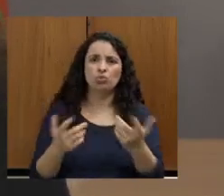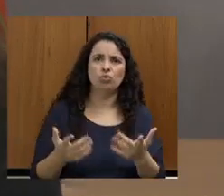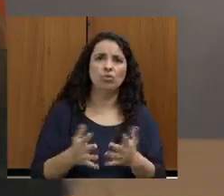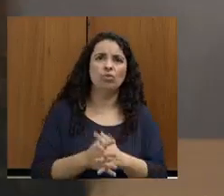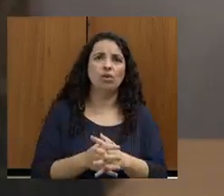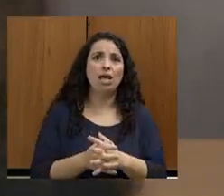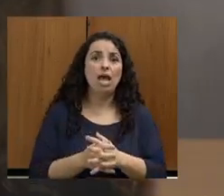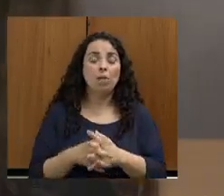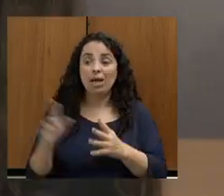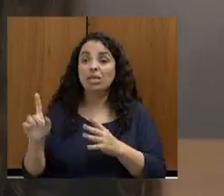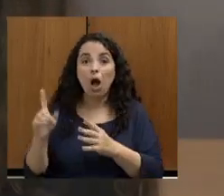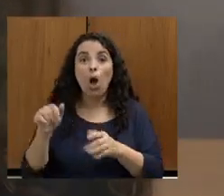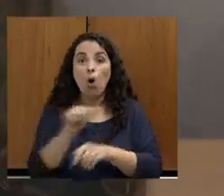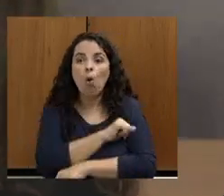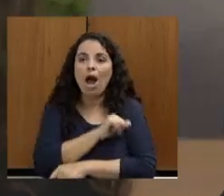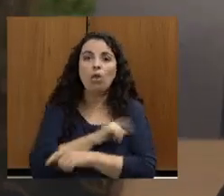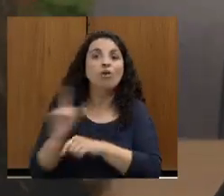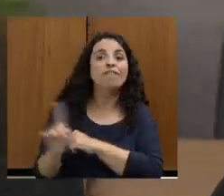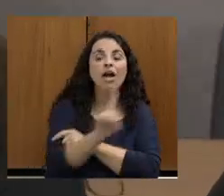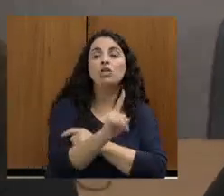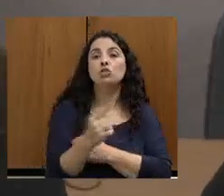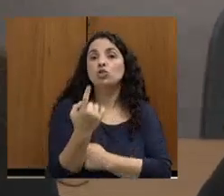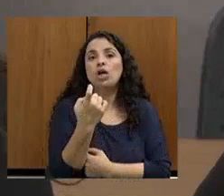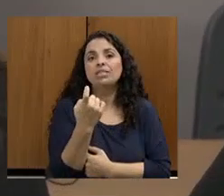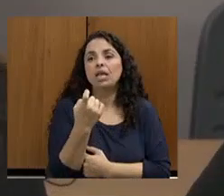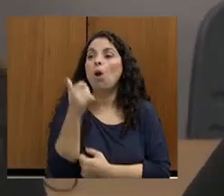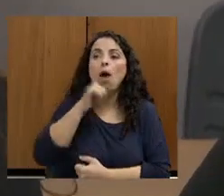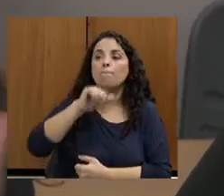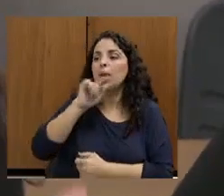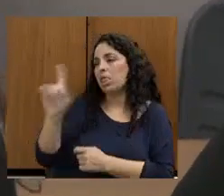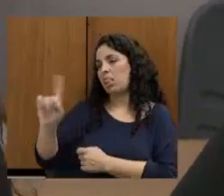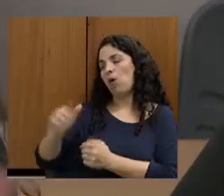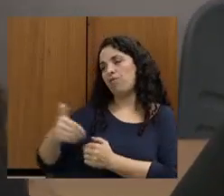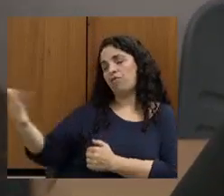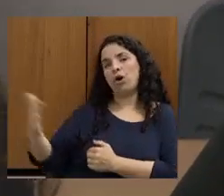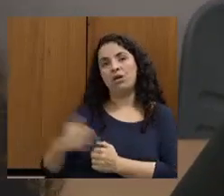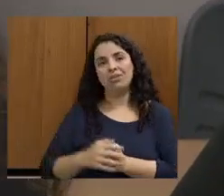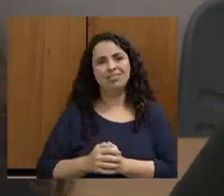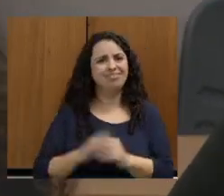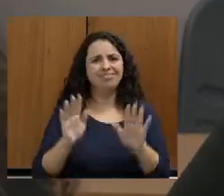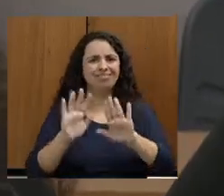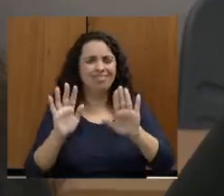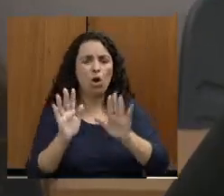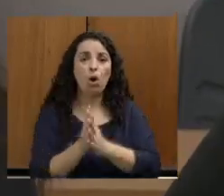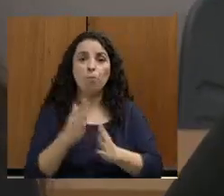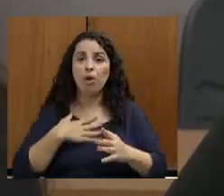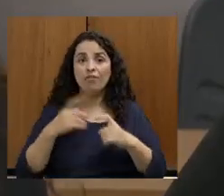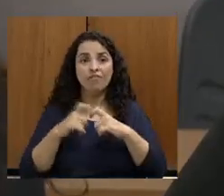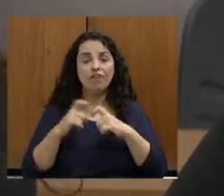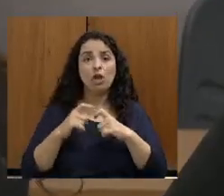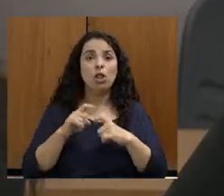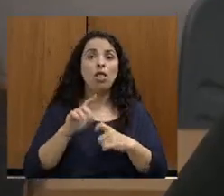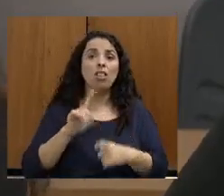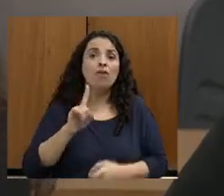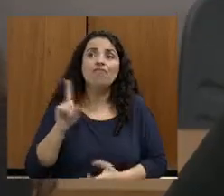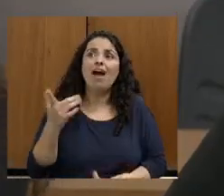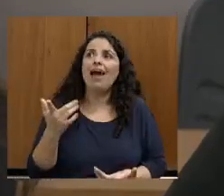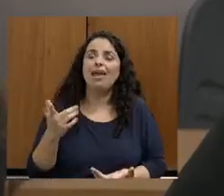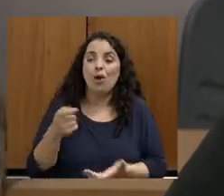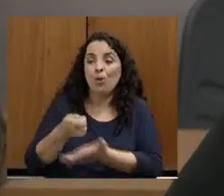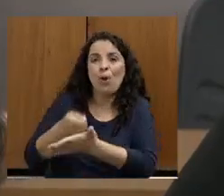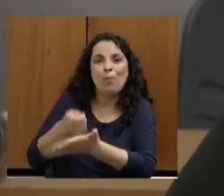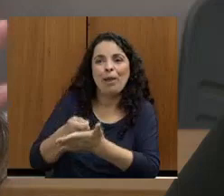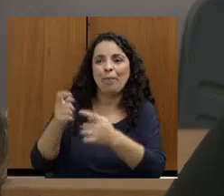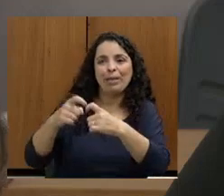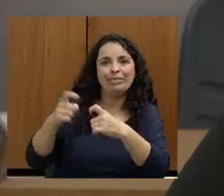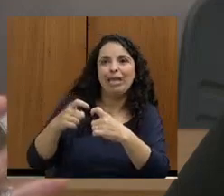importante. Por quê? Porque na faculdade atualmente, meu filho não vai fazer federal, meu filho vai fazer medicina, meu filho vai ser o que ele quiser atualmente.